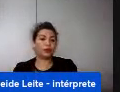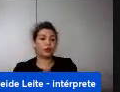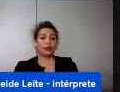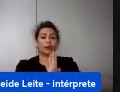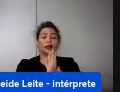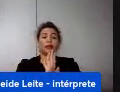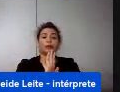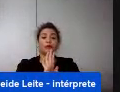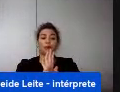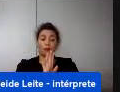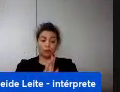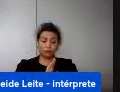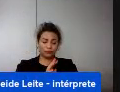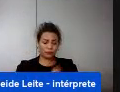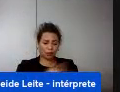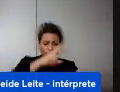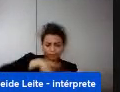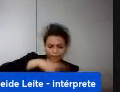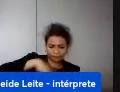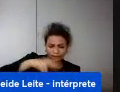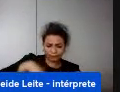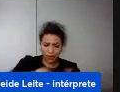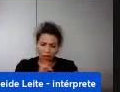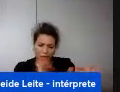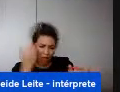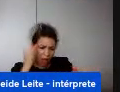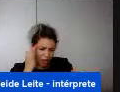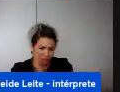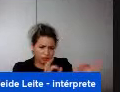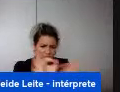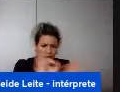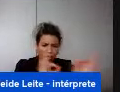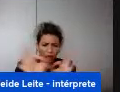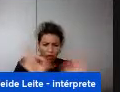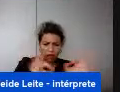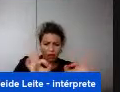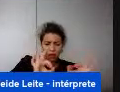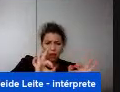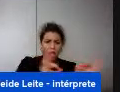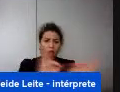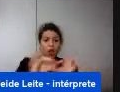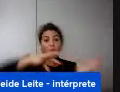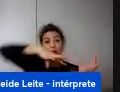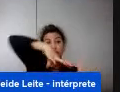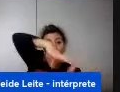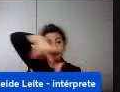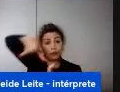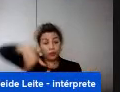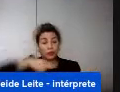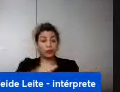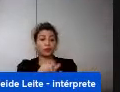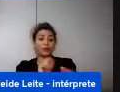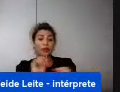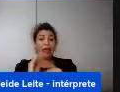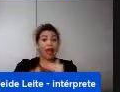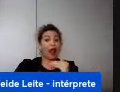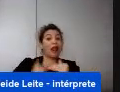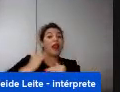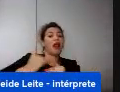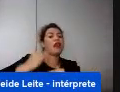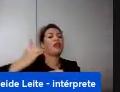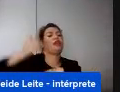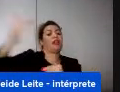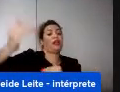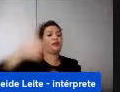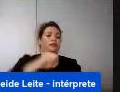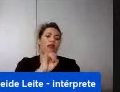nos permitiu construir modelos de funcionamento do universo, né, que foram além dessa